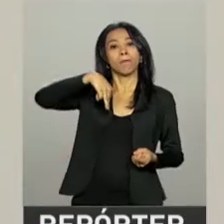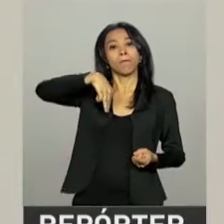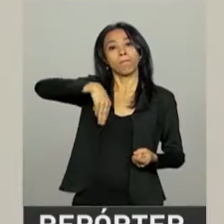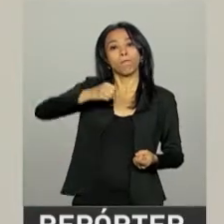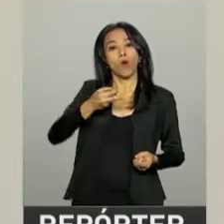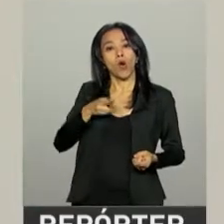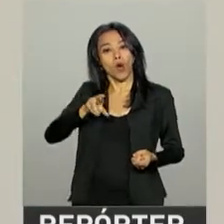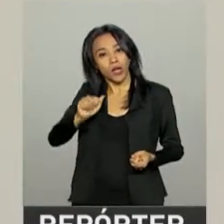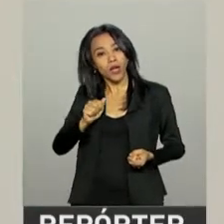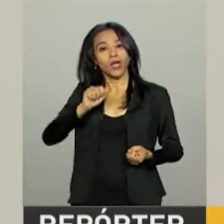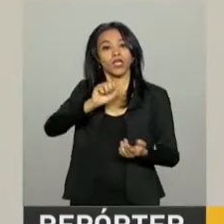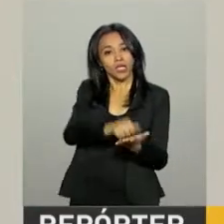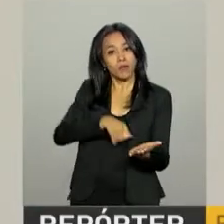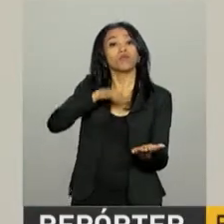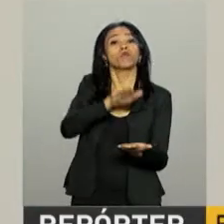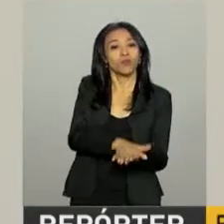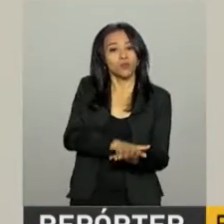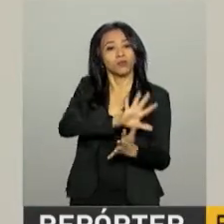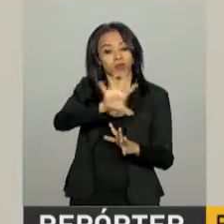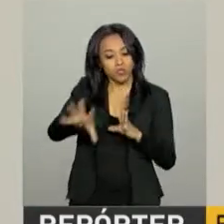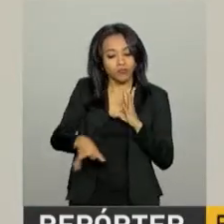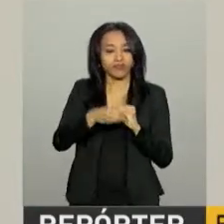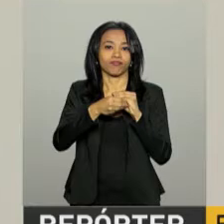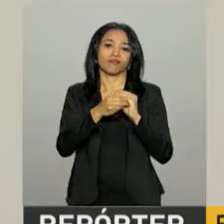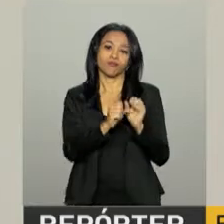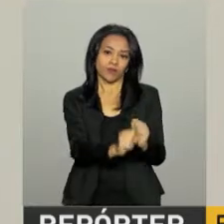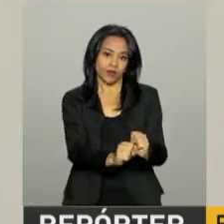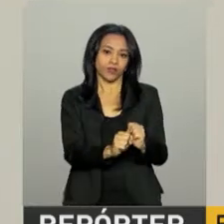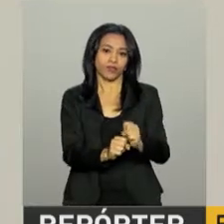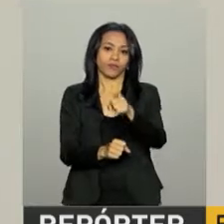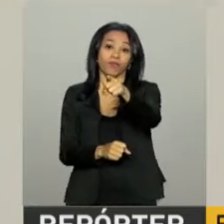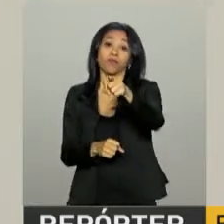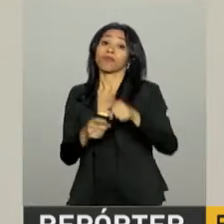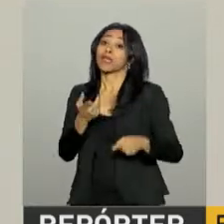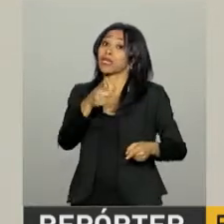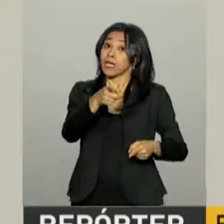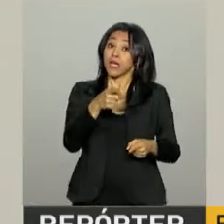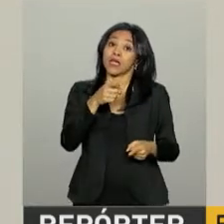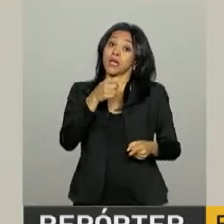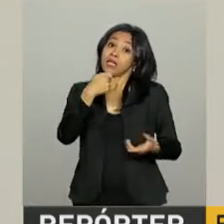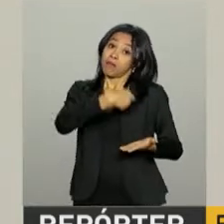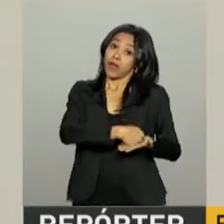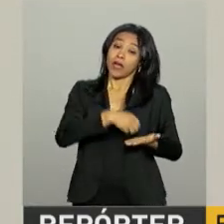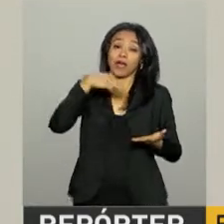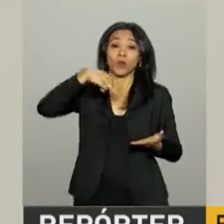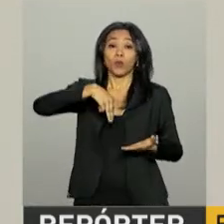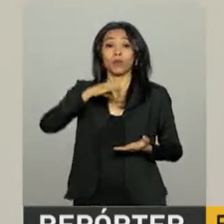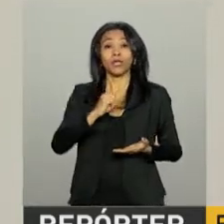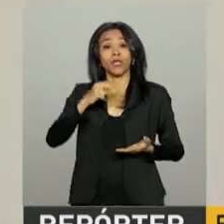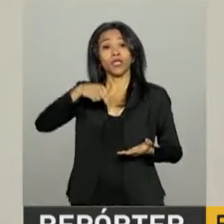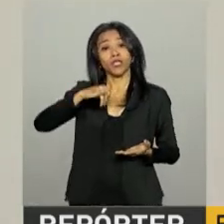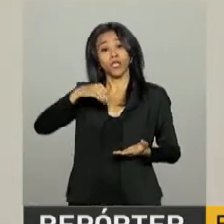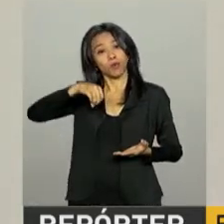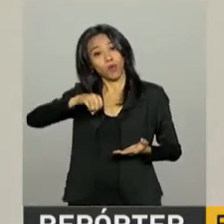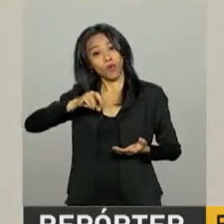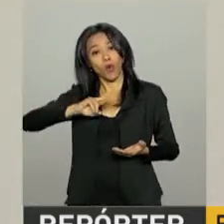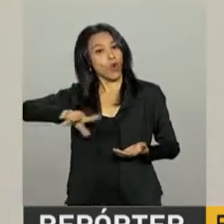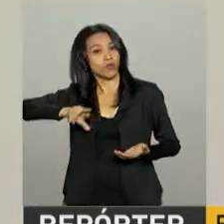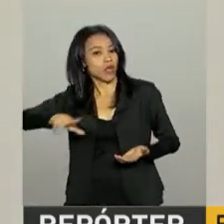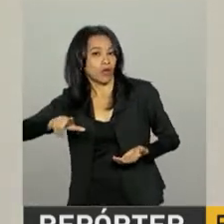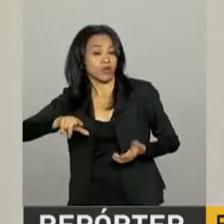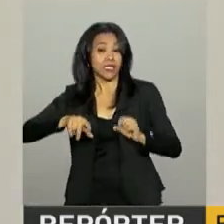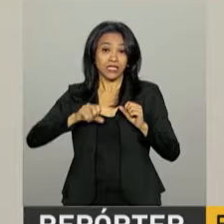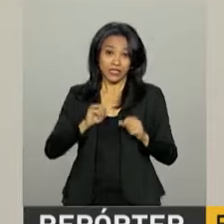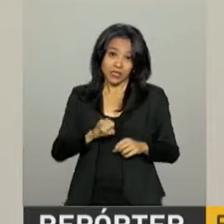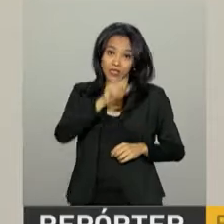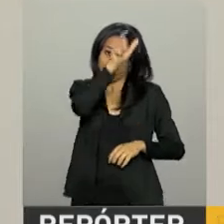de juros é a mesma para a situação dele pagar um mínimo ou não ele cumpre agora se ele não